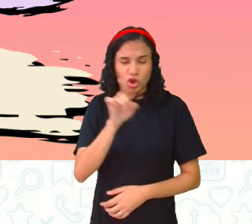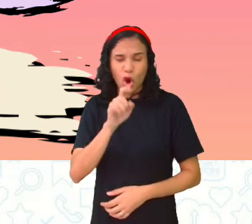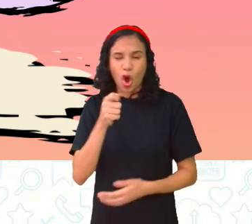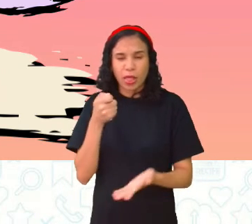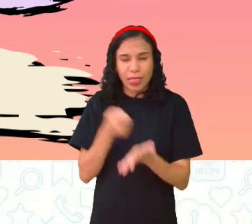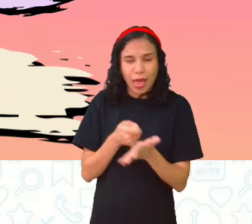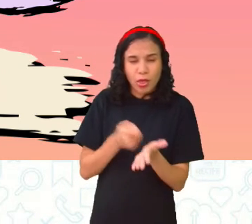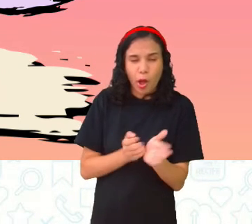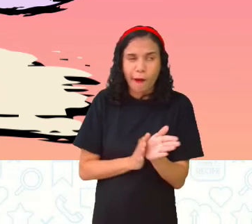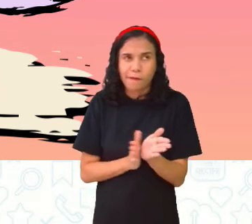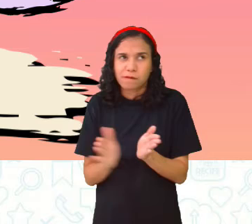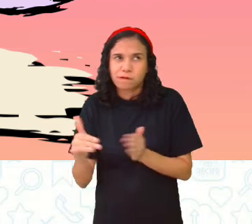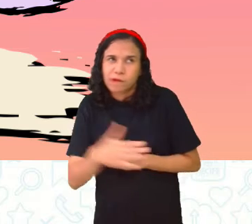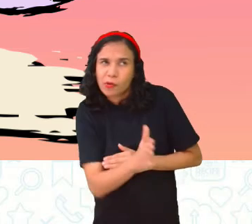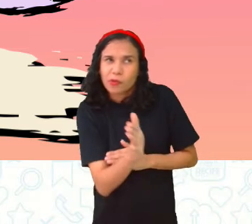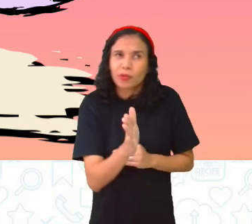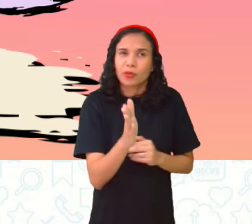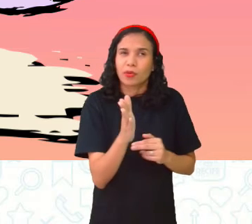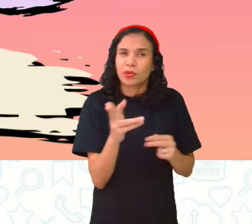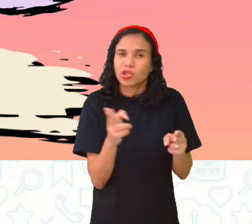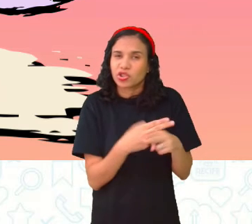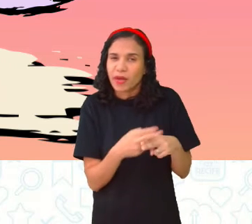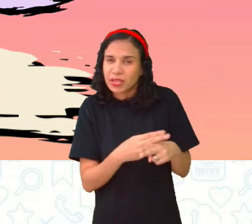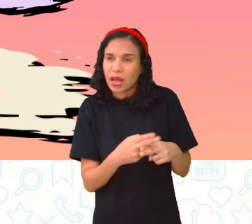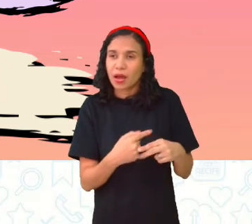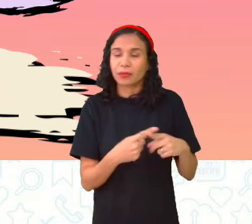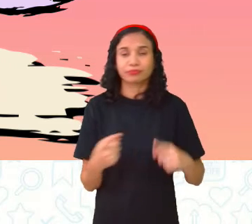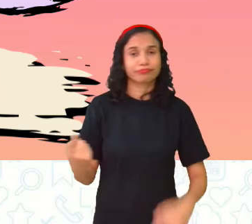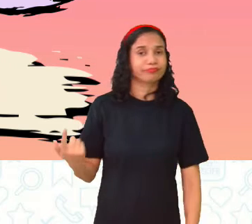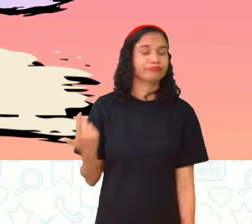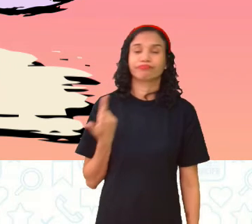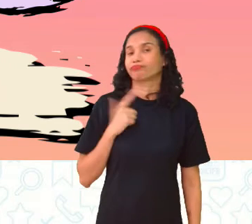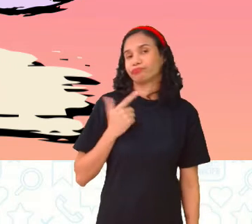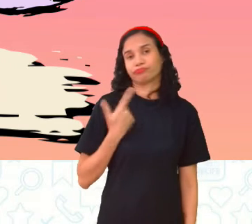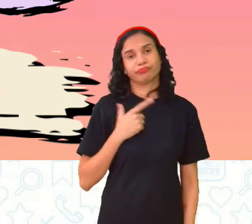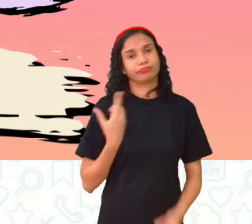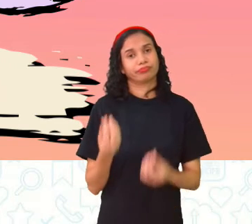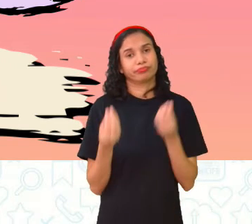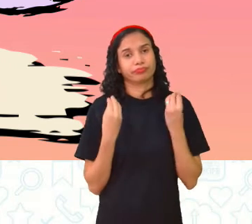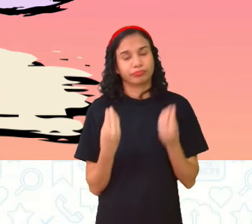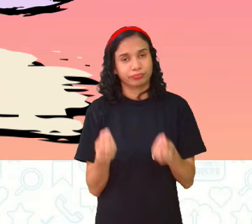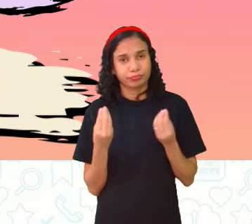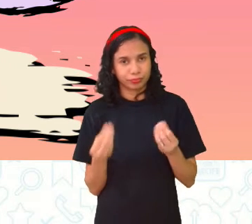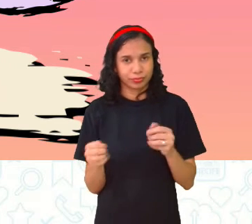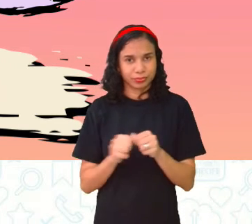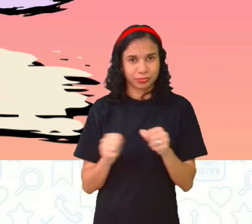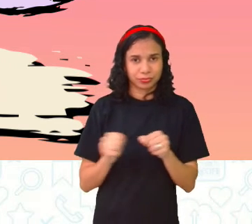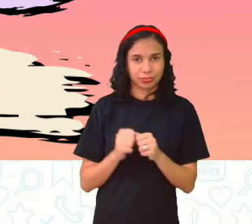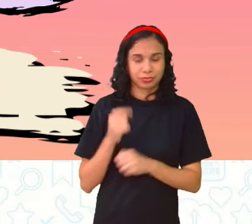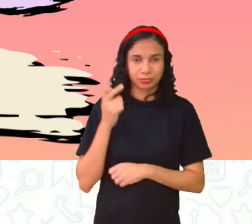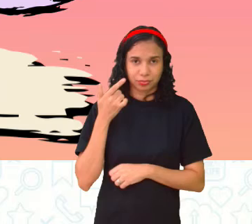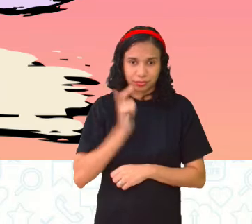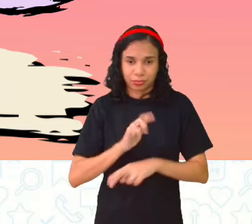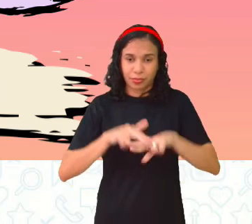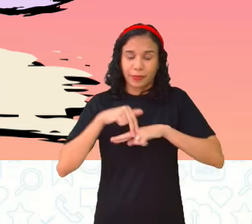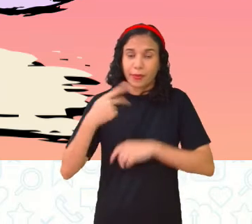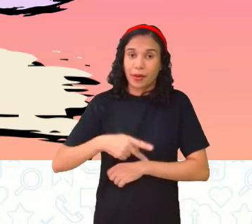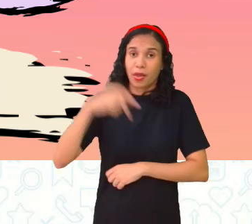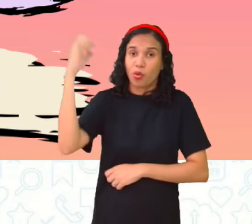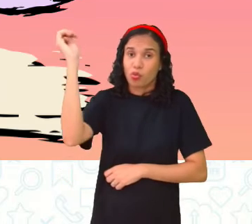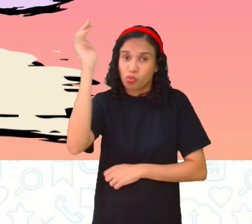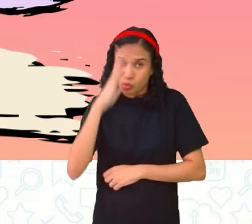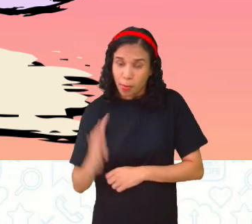burlar ali, enganar a Inglaterra, dessa vez aí não deu para fazer isso, né? Então, o Brasil teve